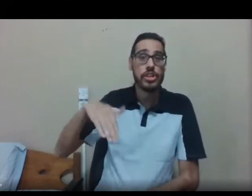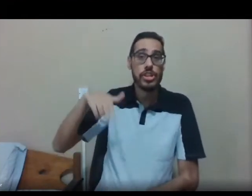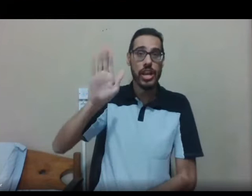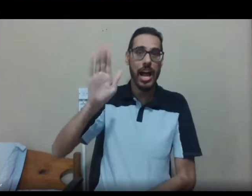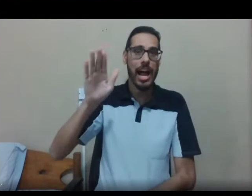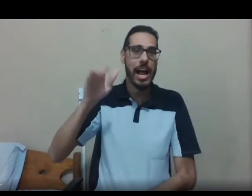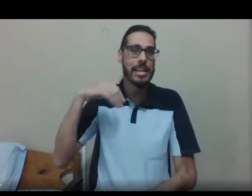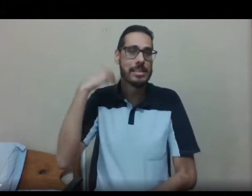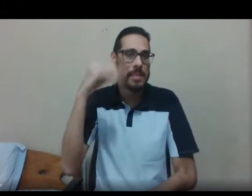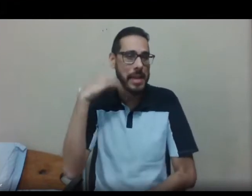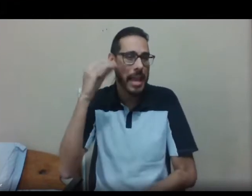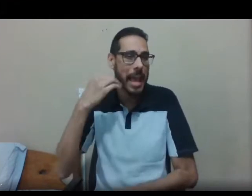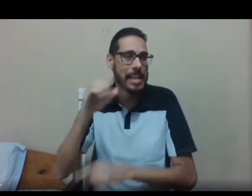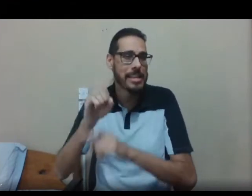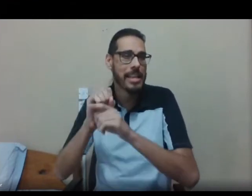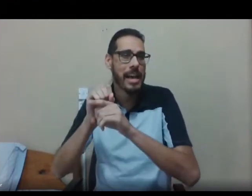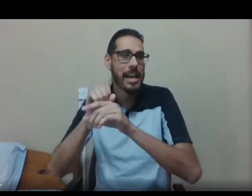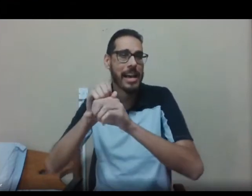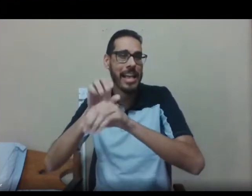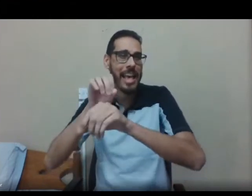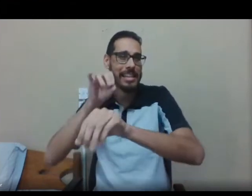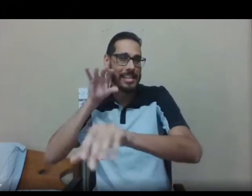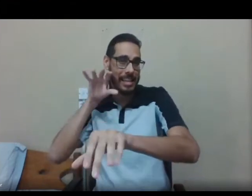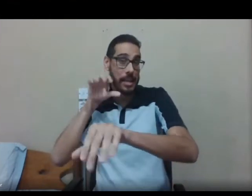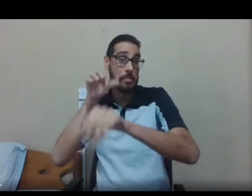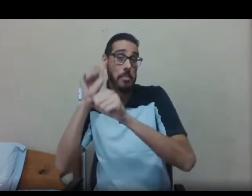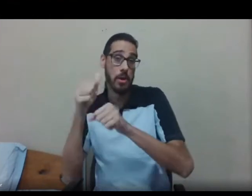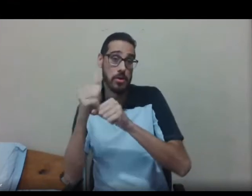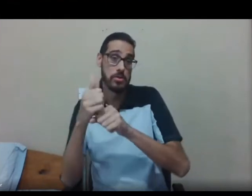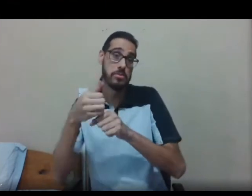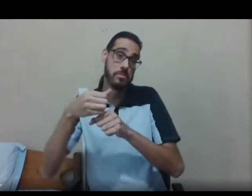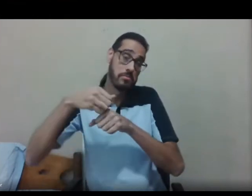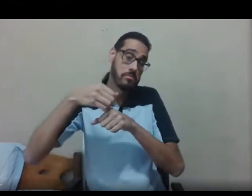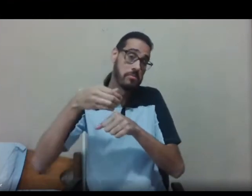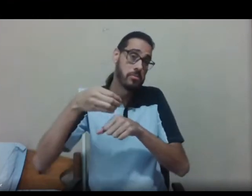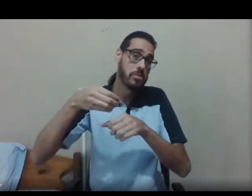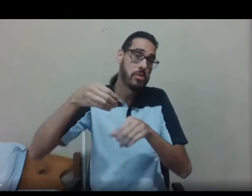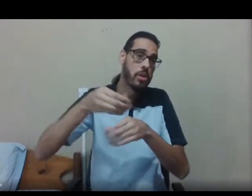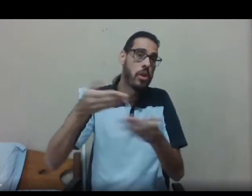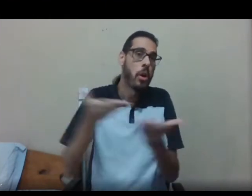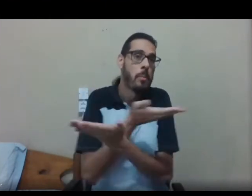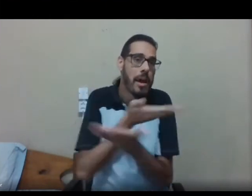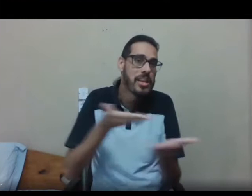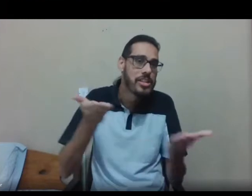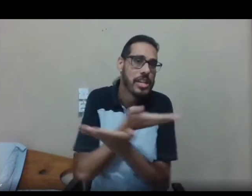que solicite que eles contribuem nesse momento, né, que a gente está iniciando